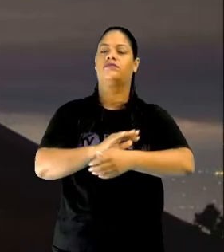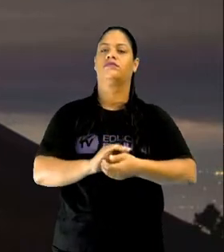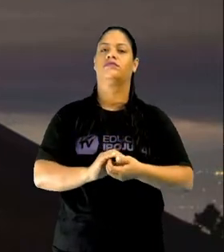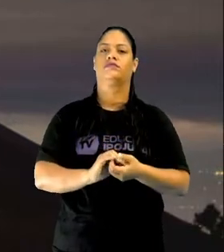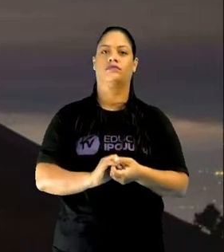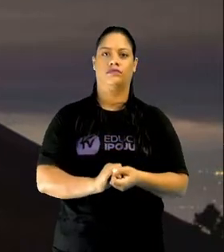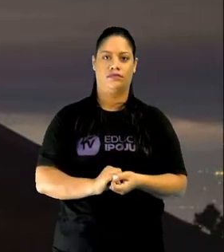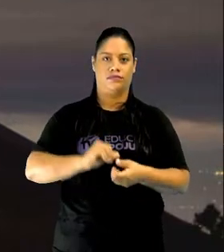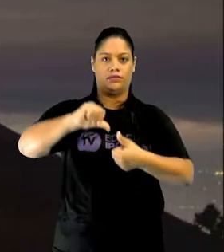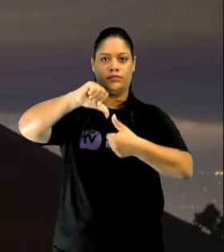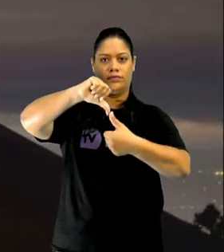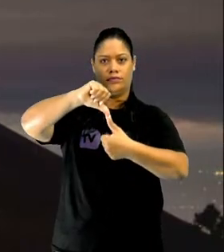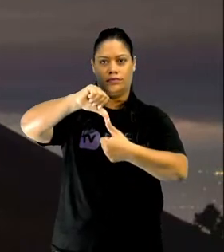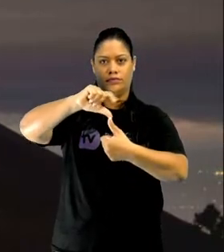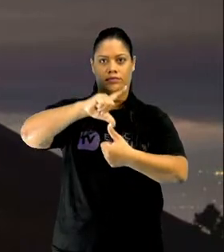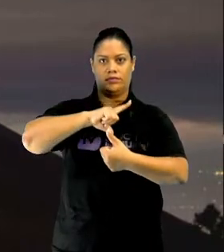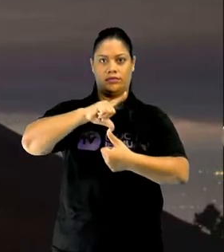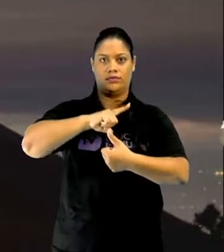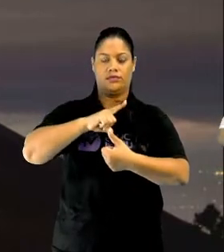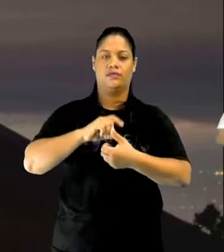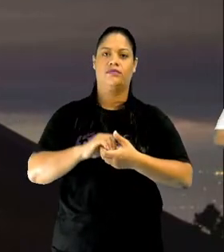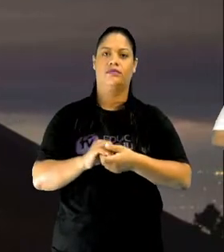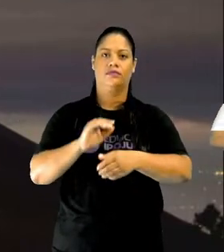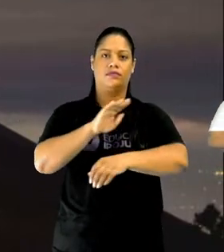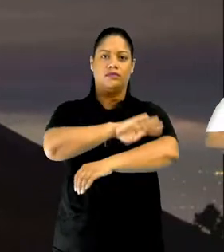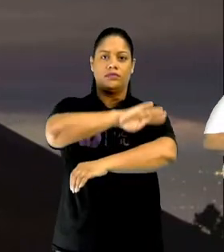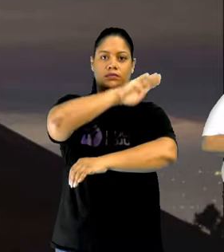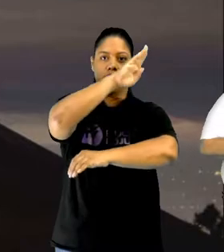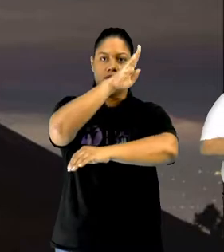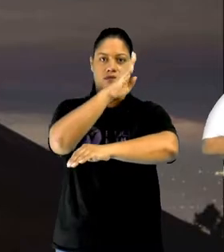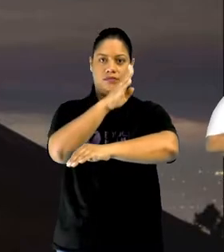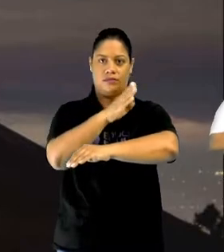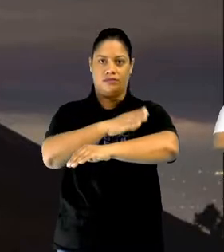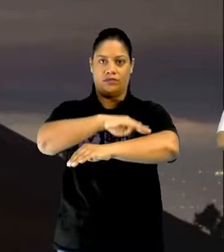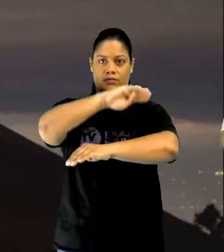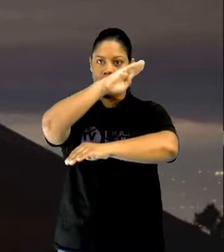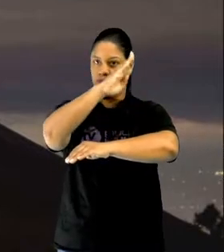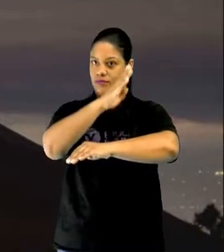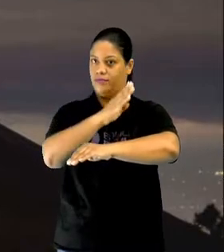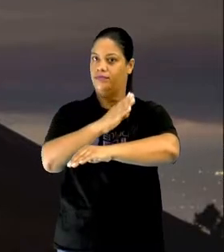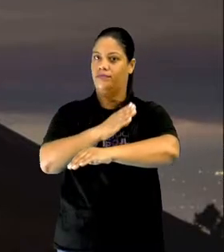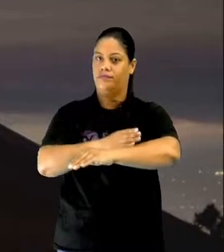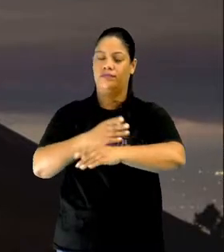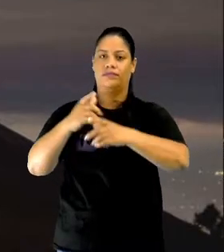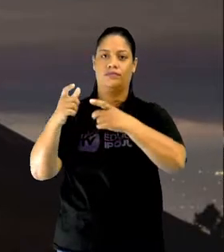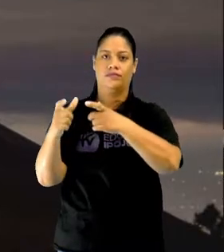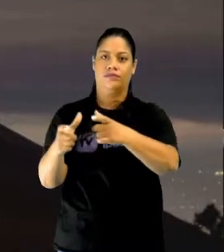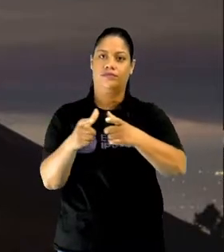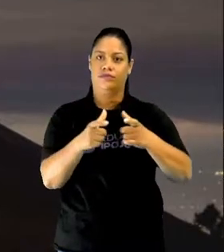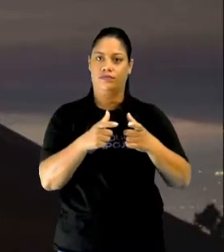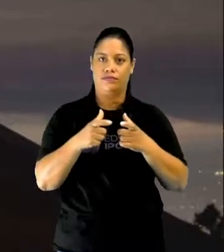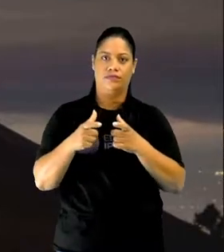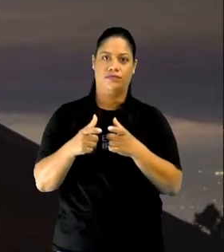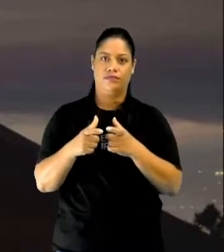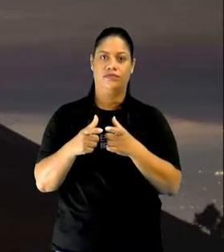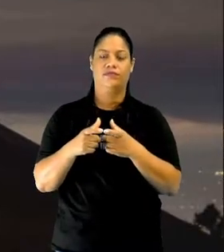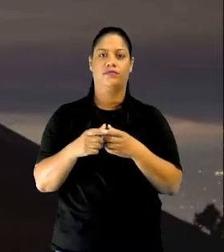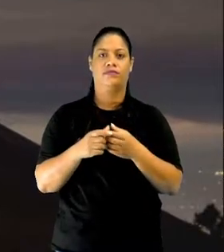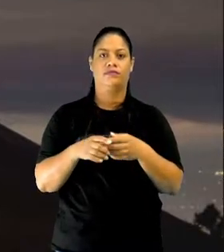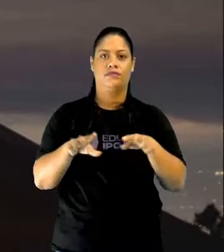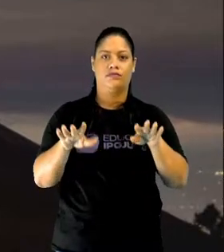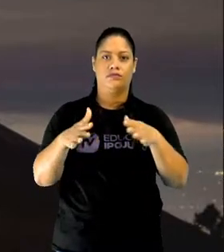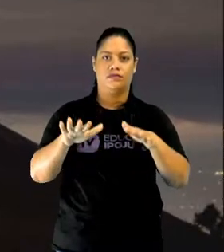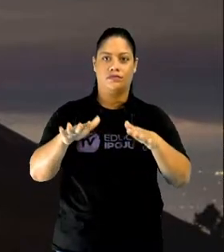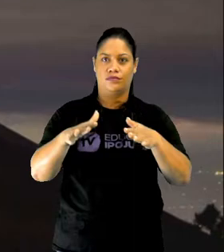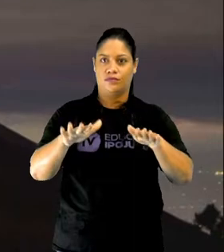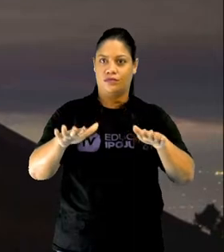Central, ele tem a presença de montanhas, certo? Principalmente naquela área de choque entre as